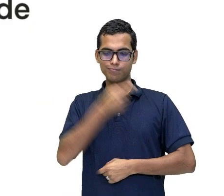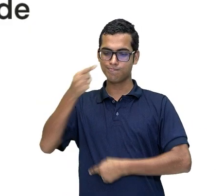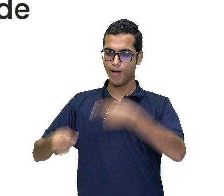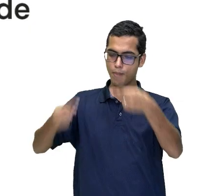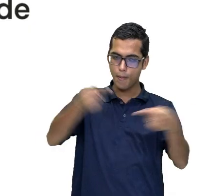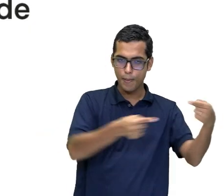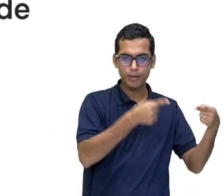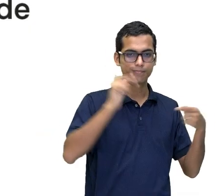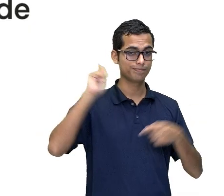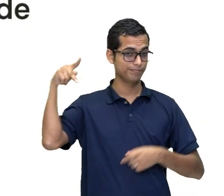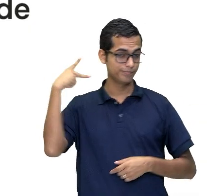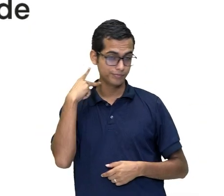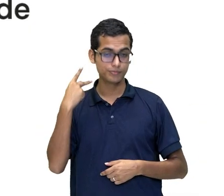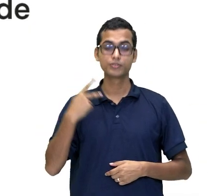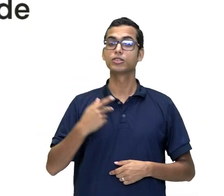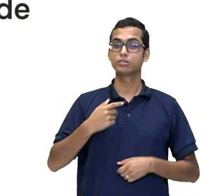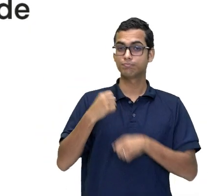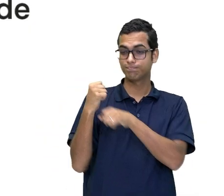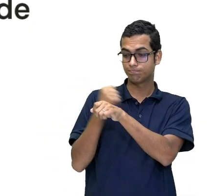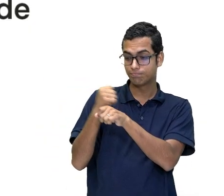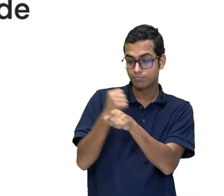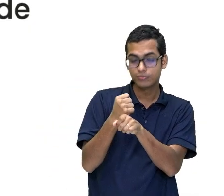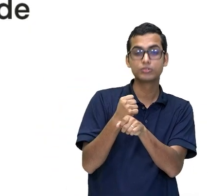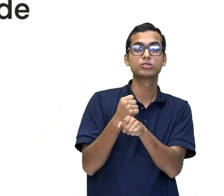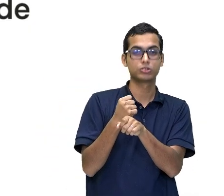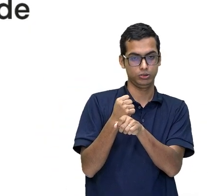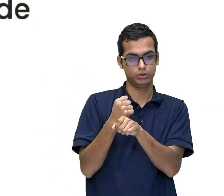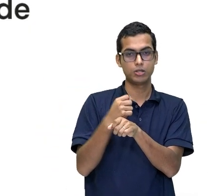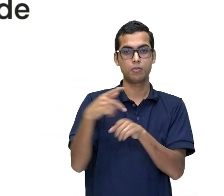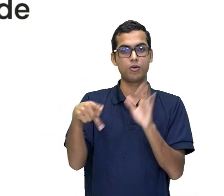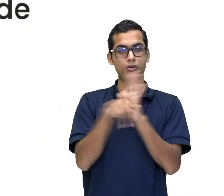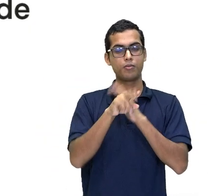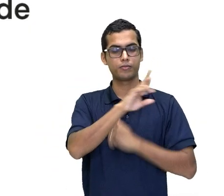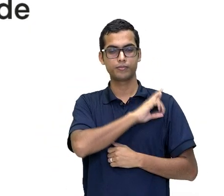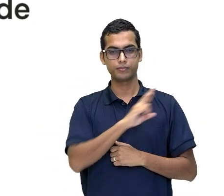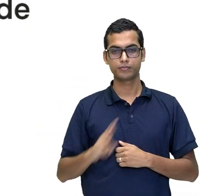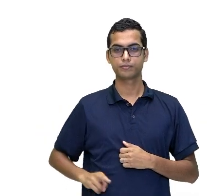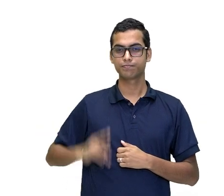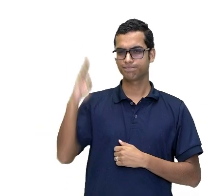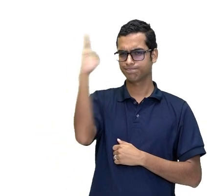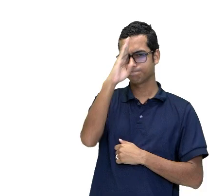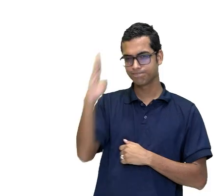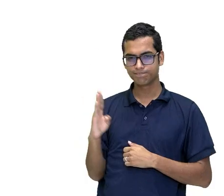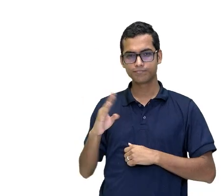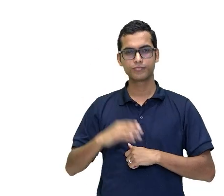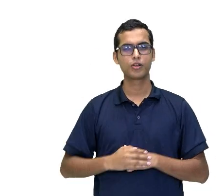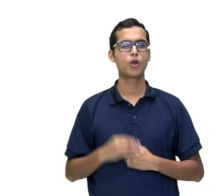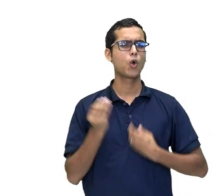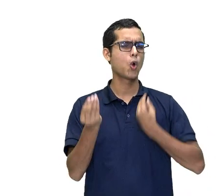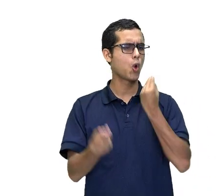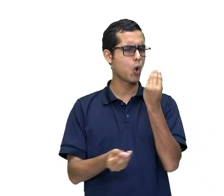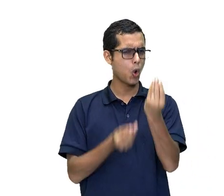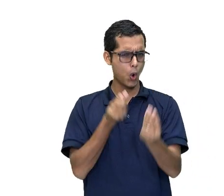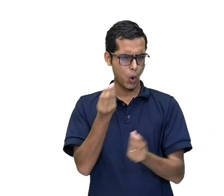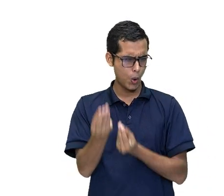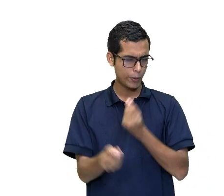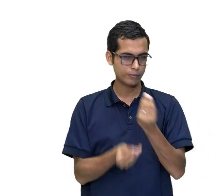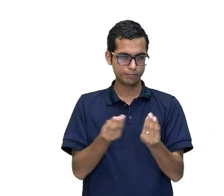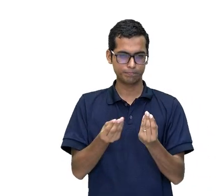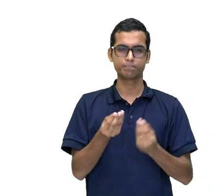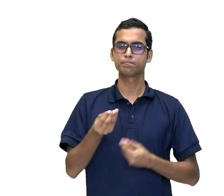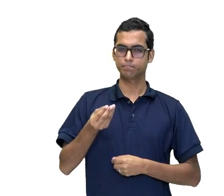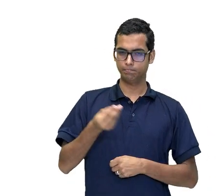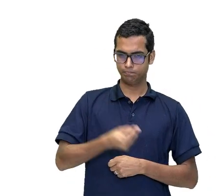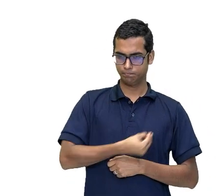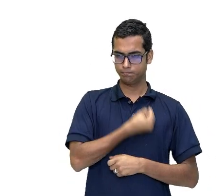da República no Brasil. Vou trazer um esquema agora para a gente compreender como é que se dava de fato essa vida política